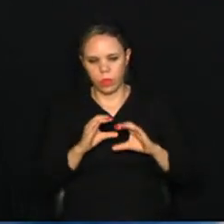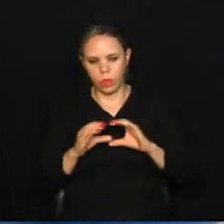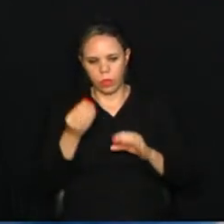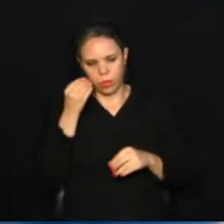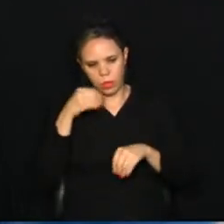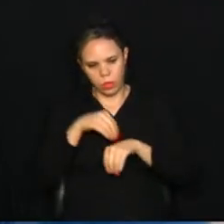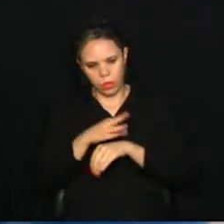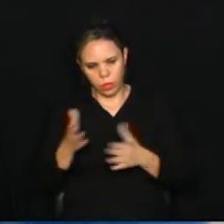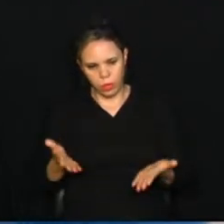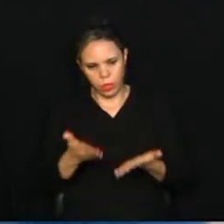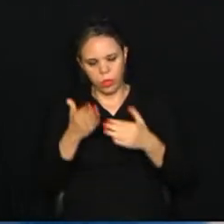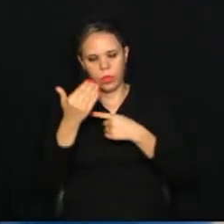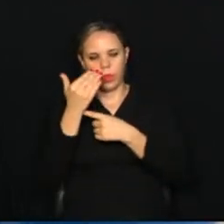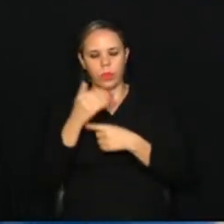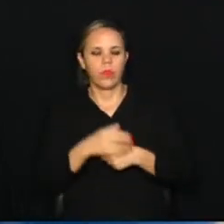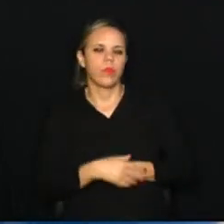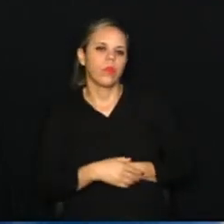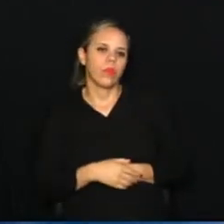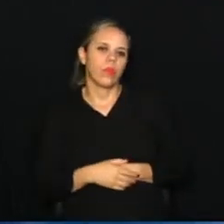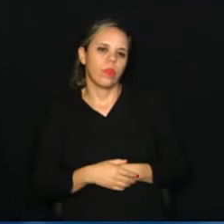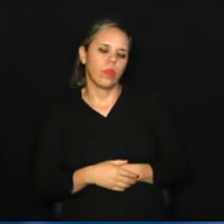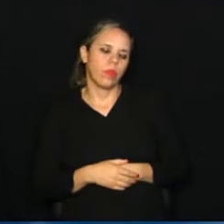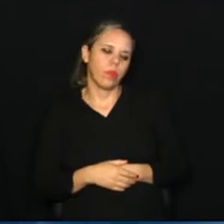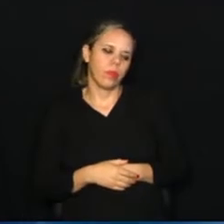conduzir através da tecnologia.